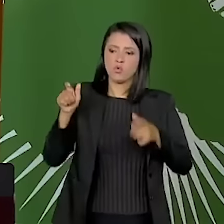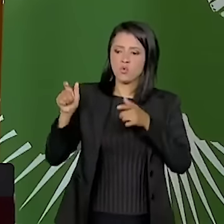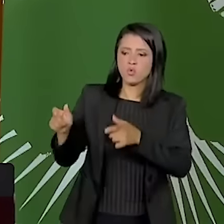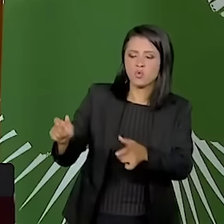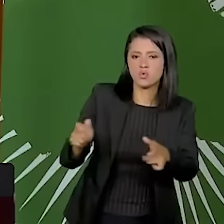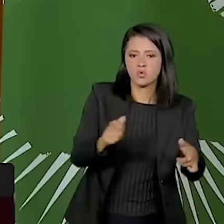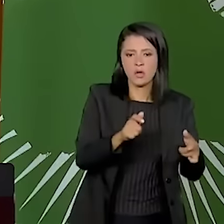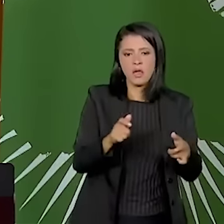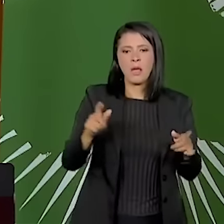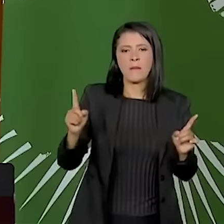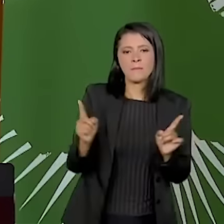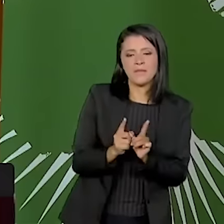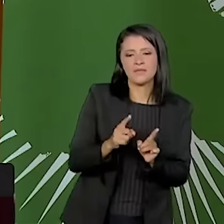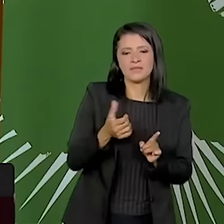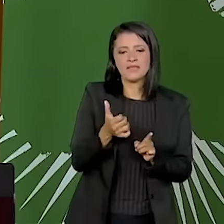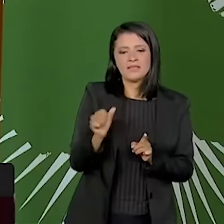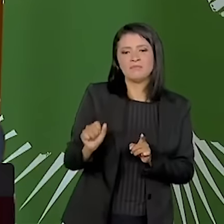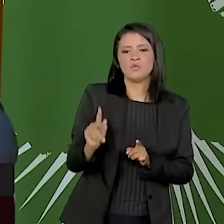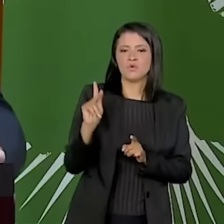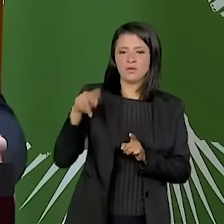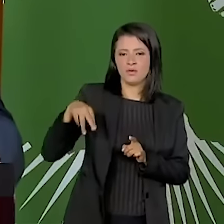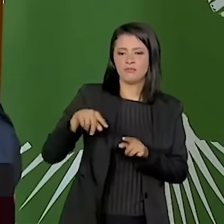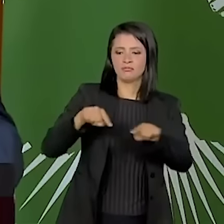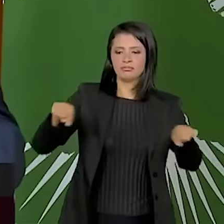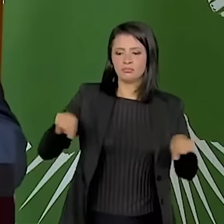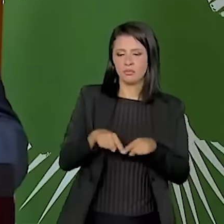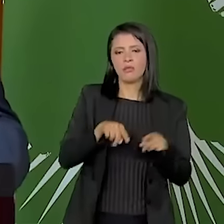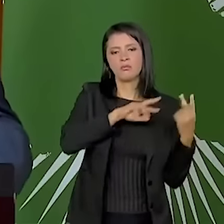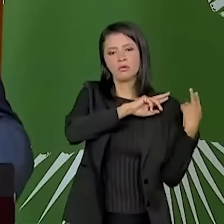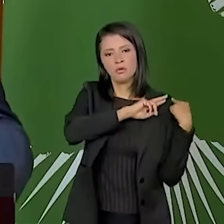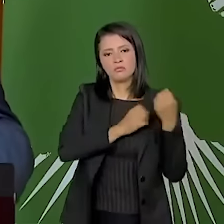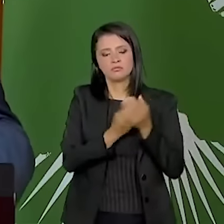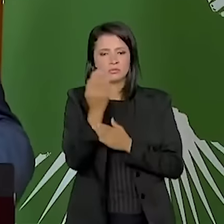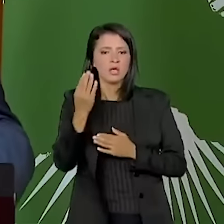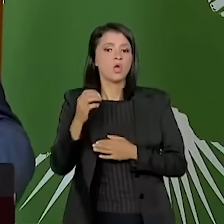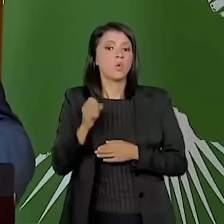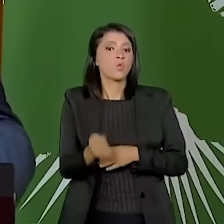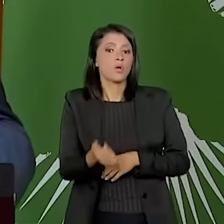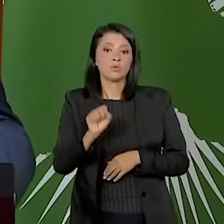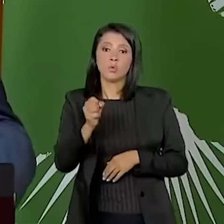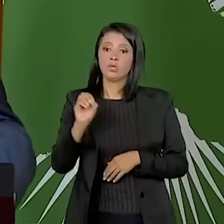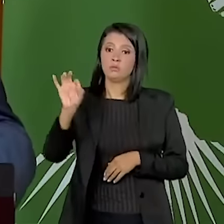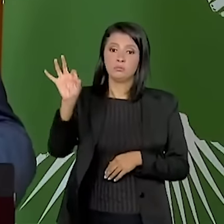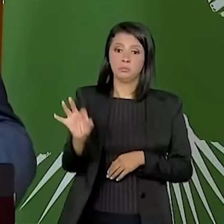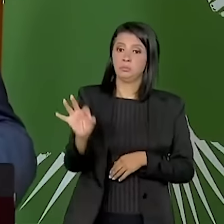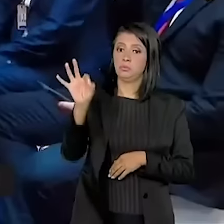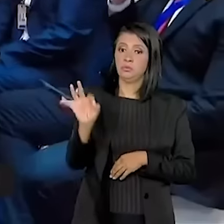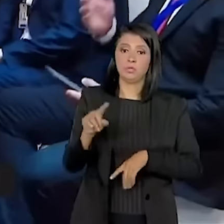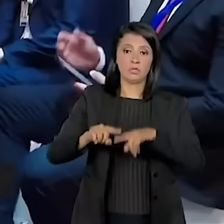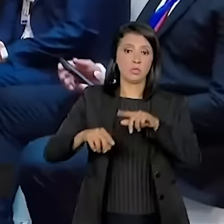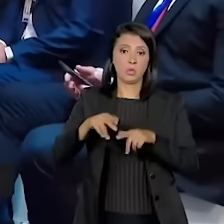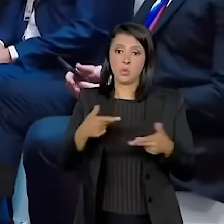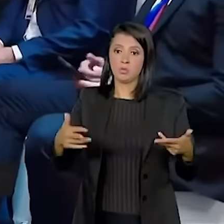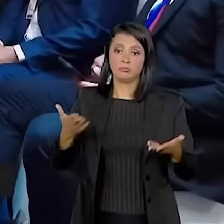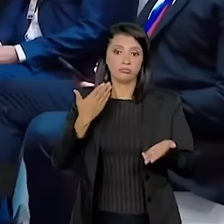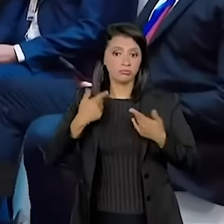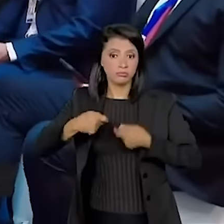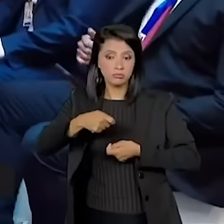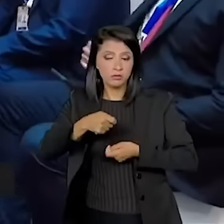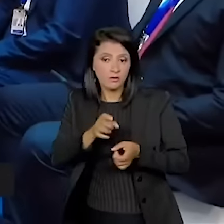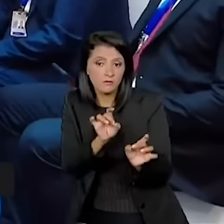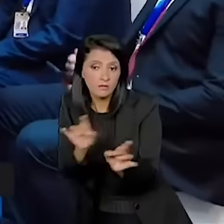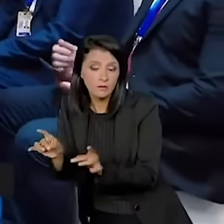100 hectares de terra, que são responsáveis pela produção de quase 80% das coisas que nós consumimos. E é